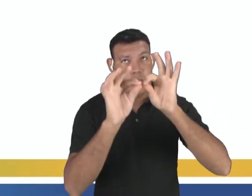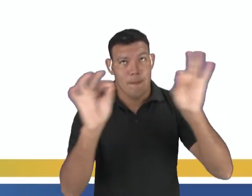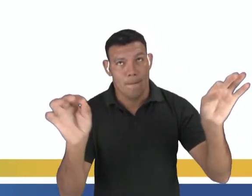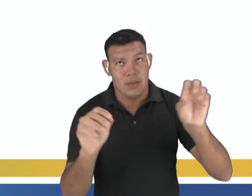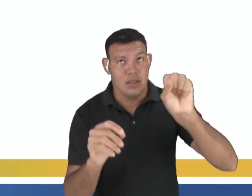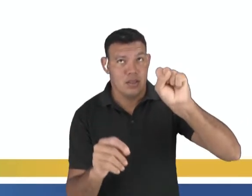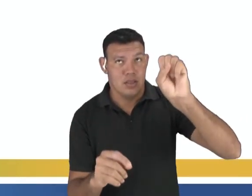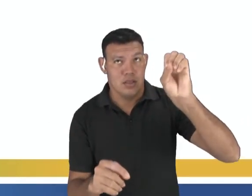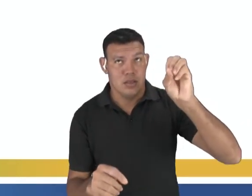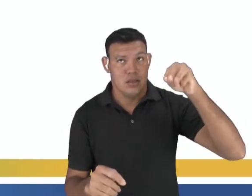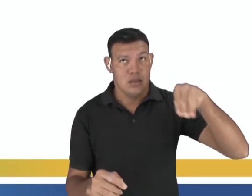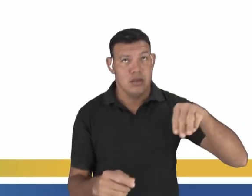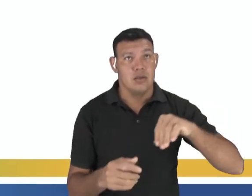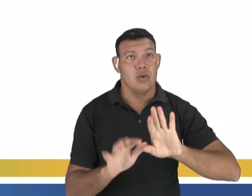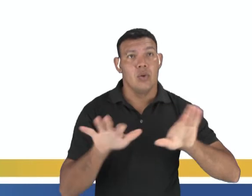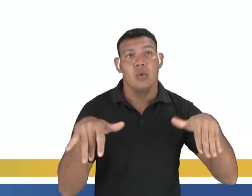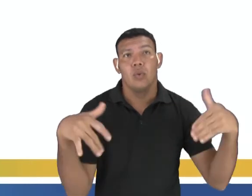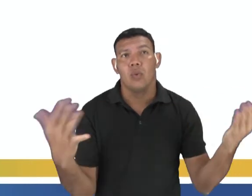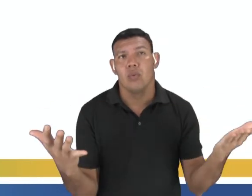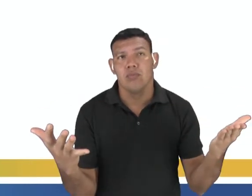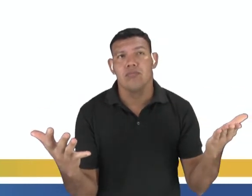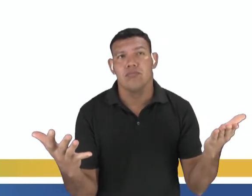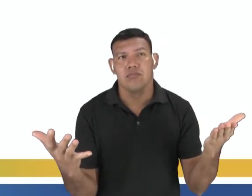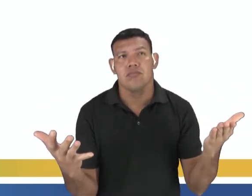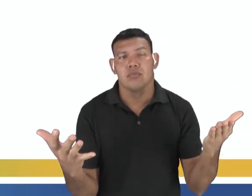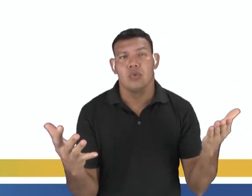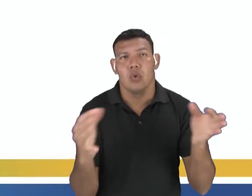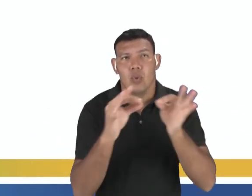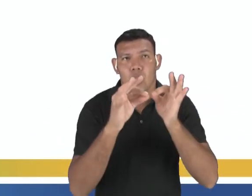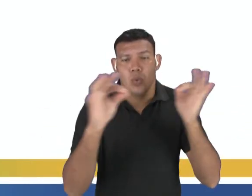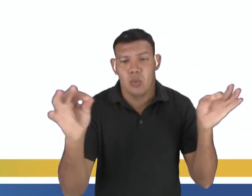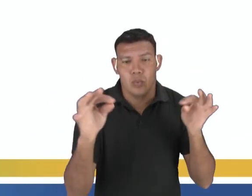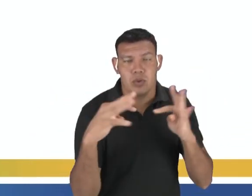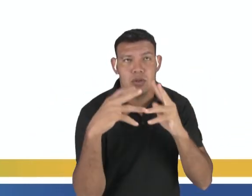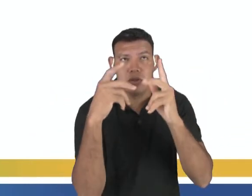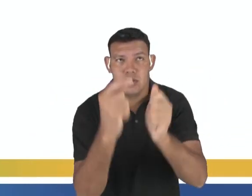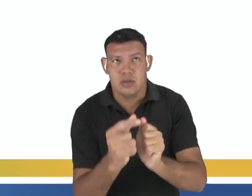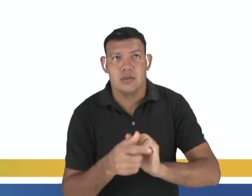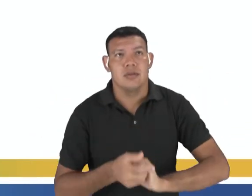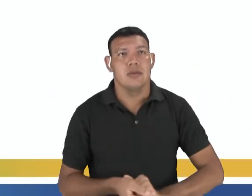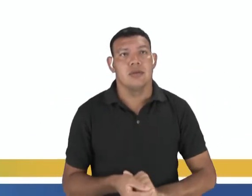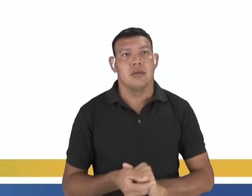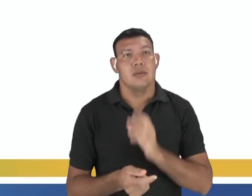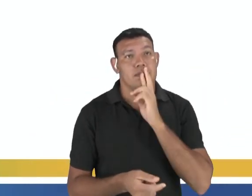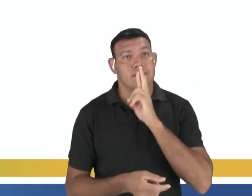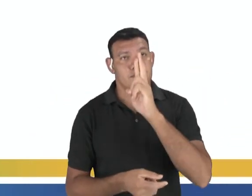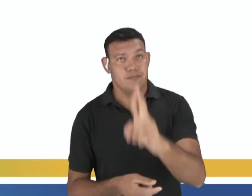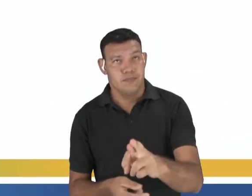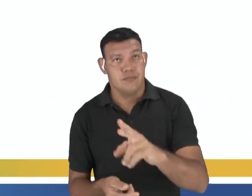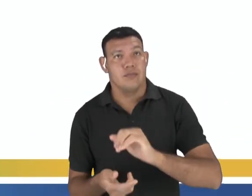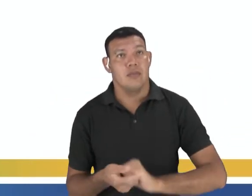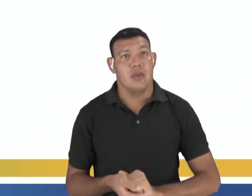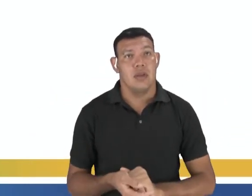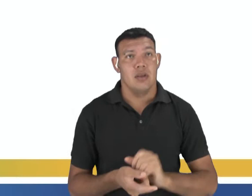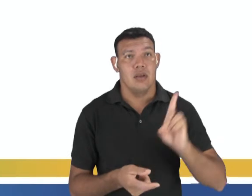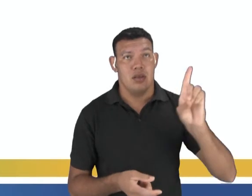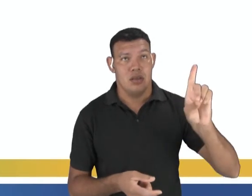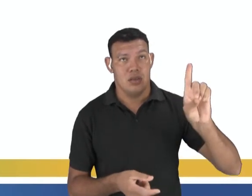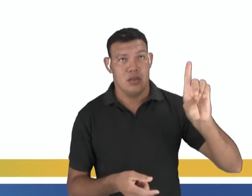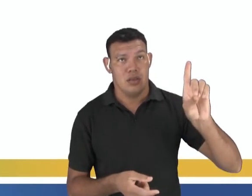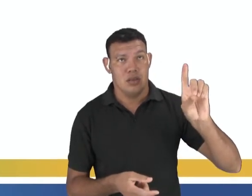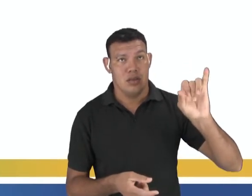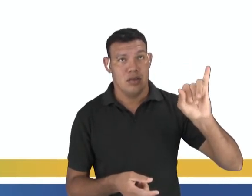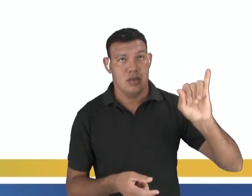da pista é 80 metros, sabemos que seu raio será 40 metros, ok? Por quê? Porque o